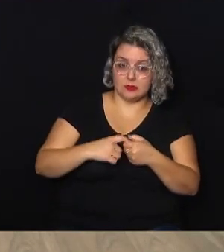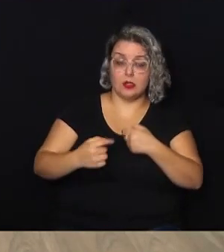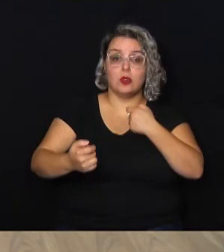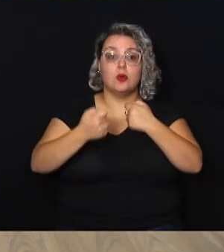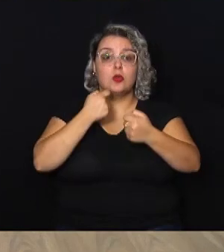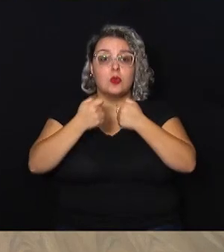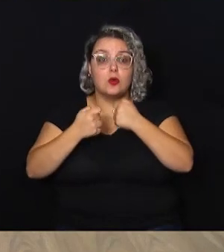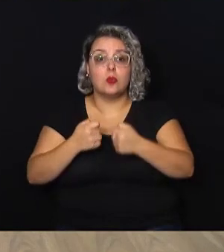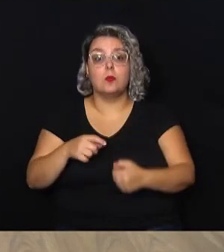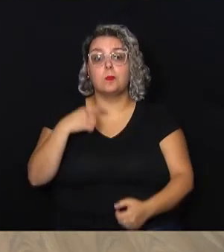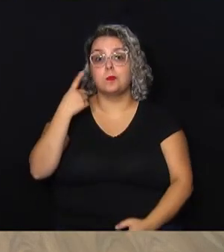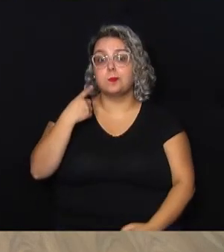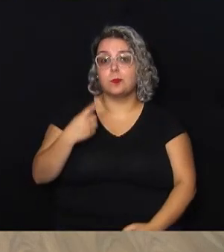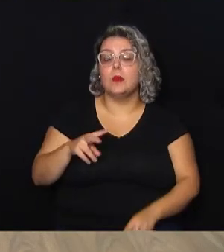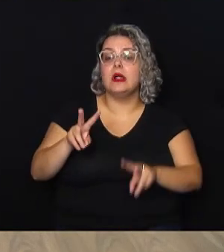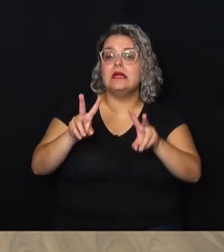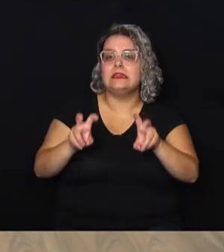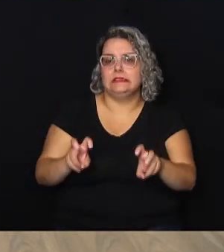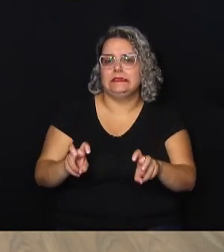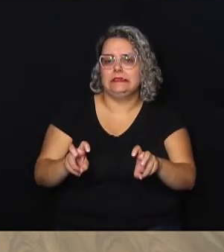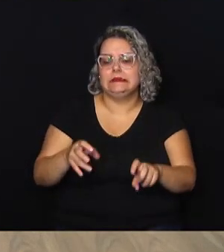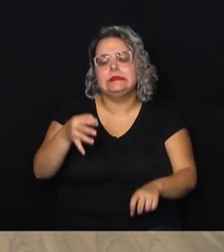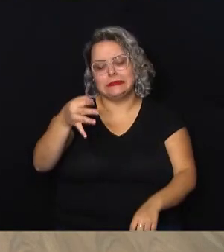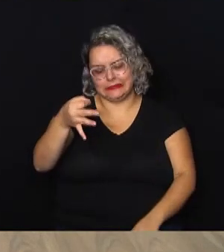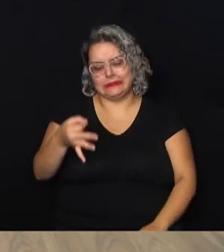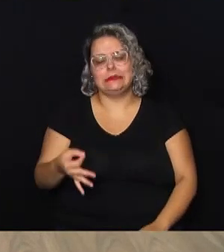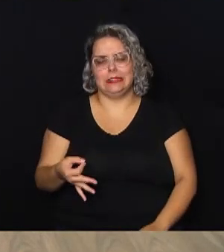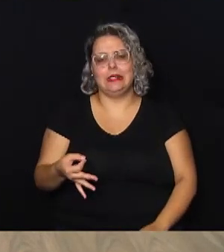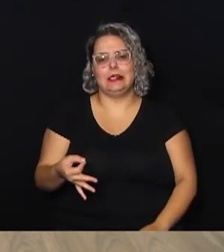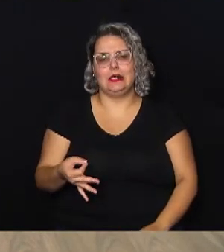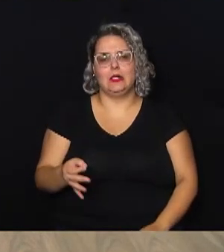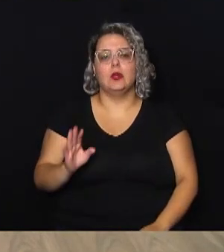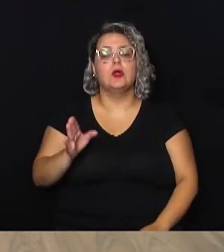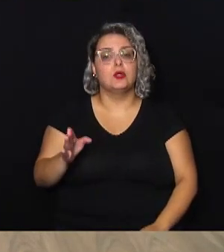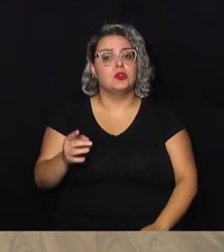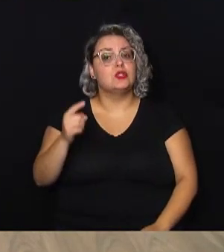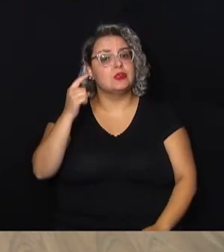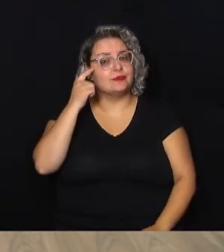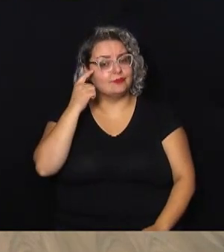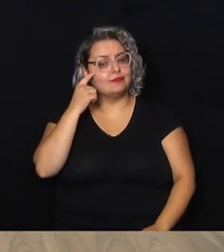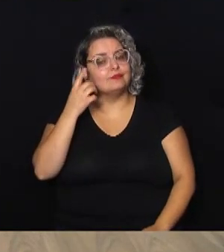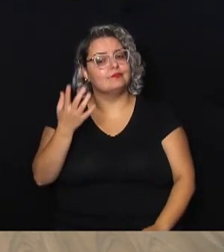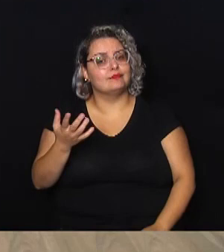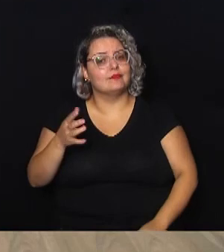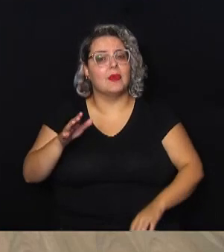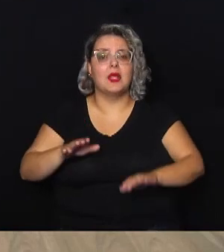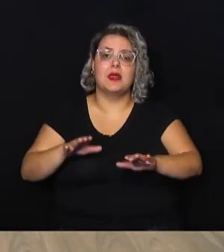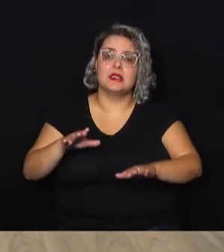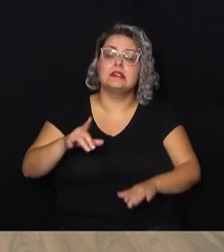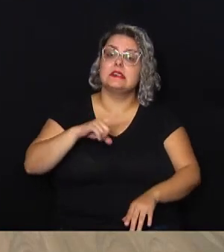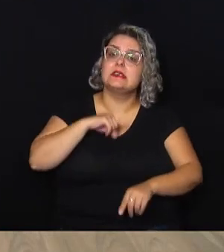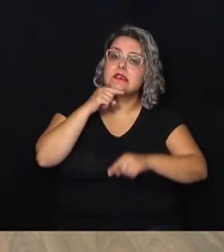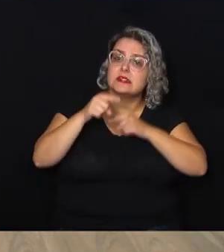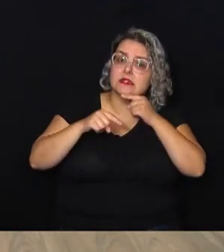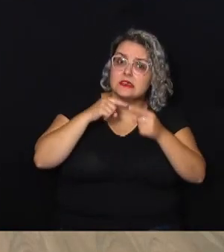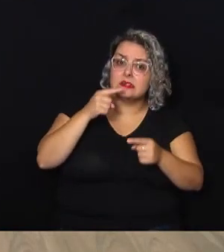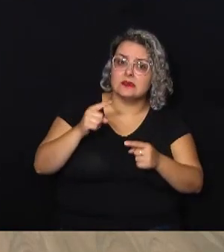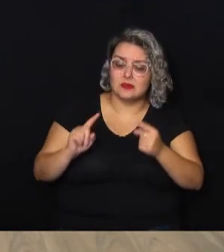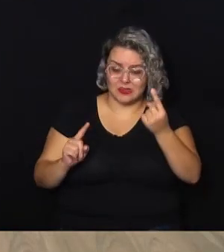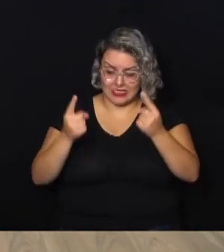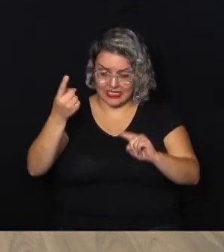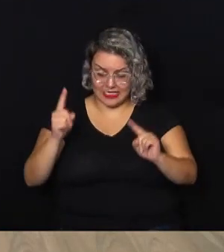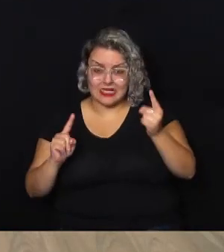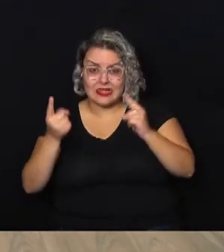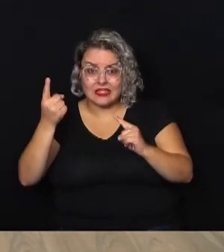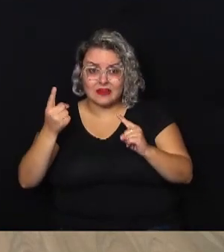um advogado com um tema que certamente já passou pela sua cabeça, talvez você ainda tenha dúvida. Carnaval